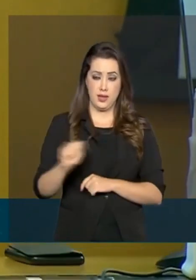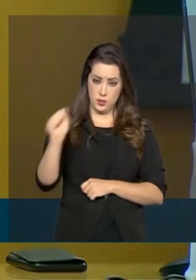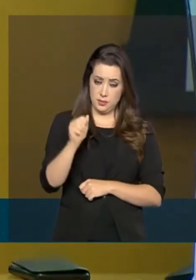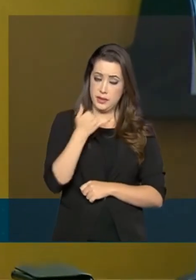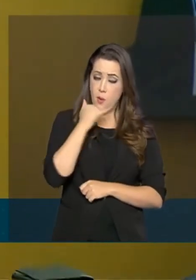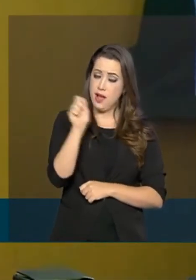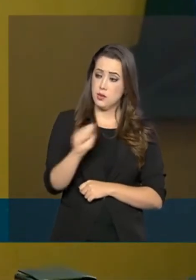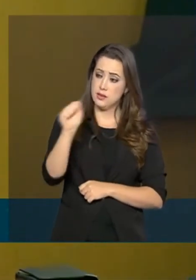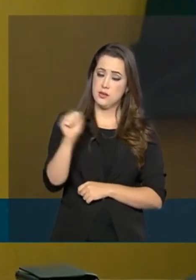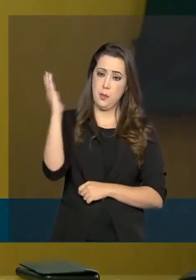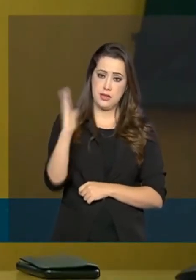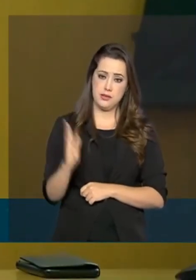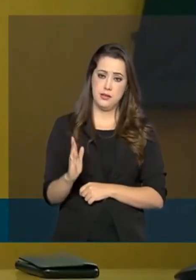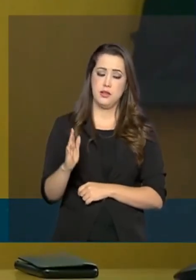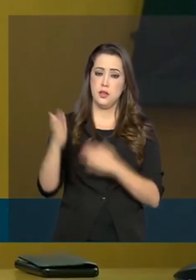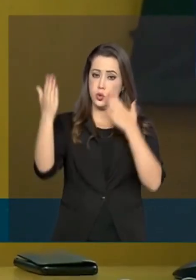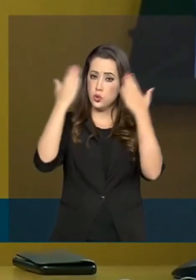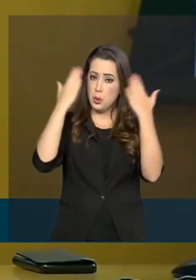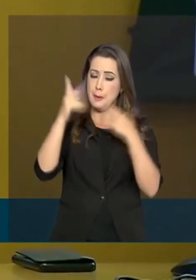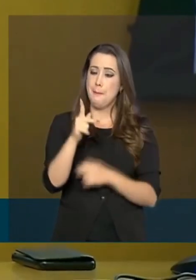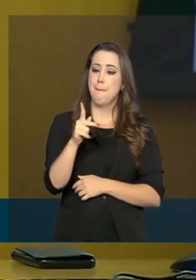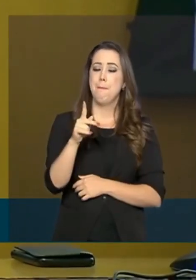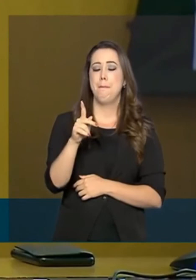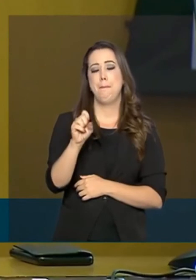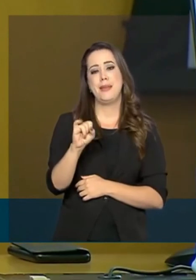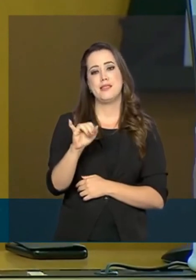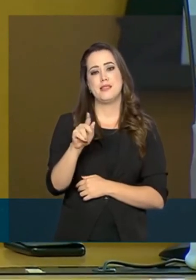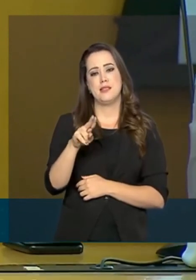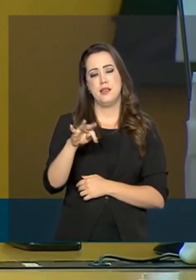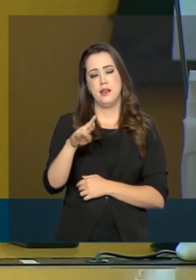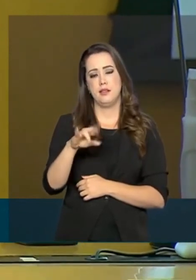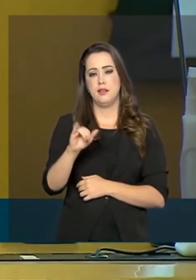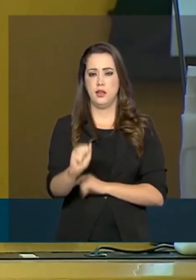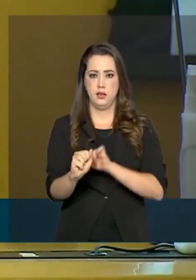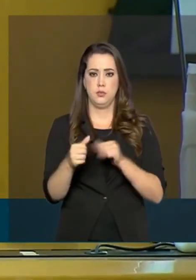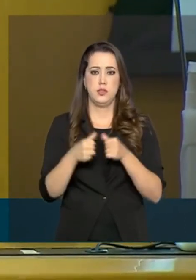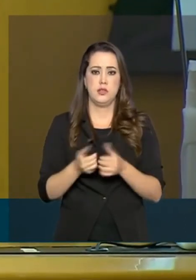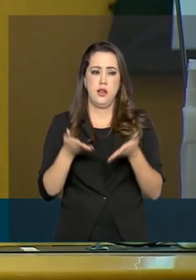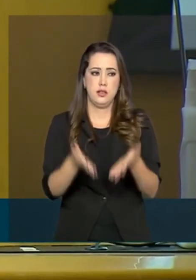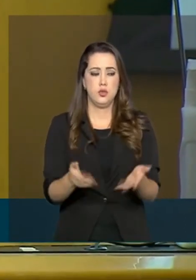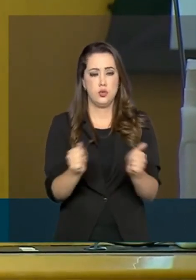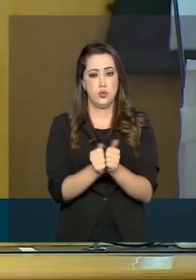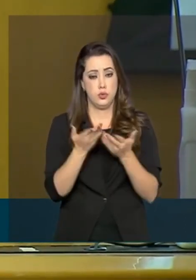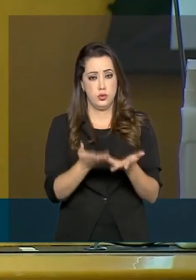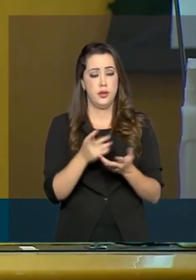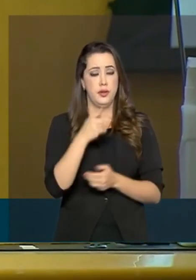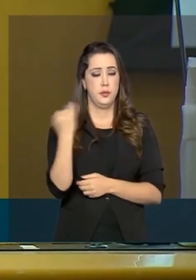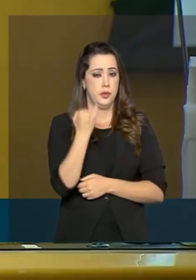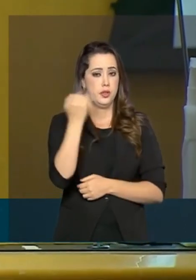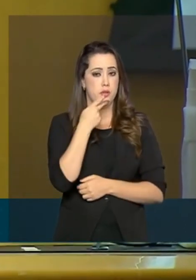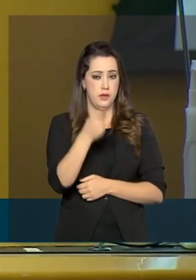neste momento. Importante salientar que há poucos dias, e há pouquíssimos dias,